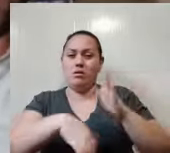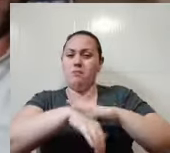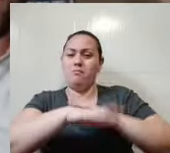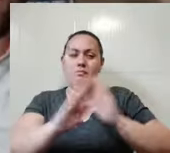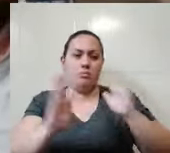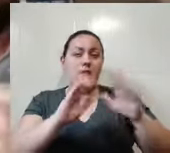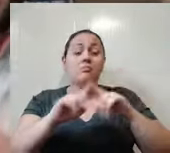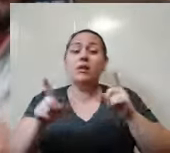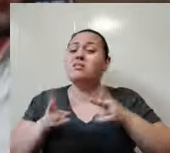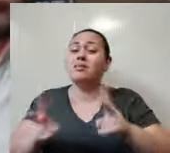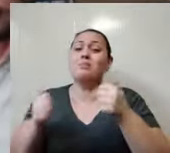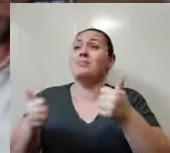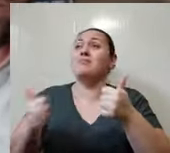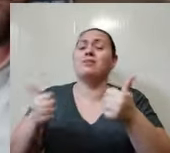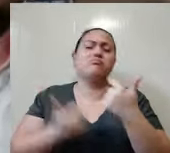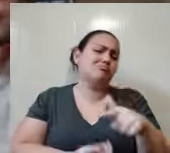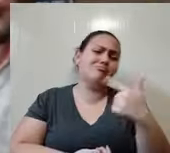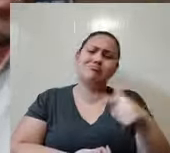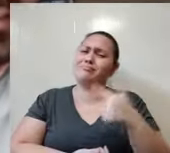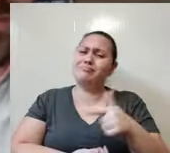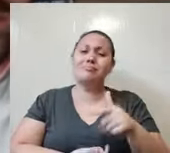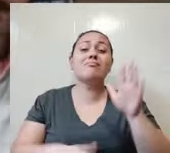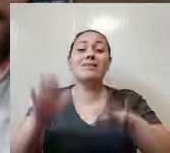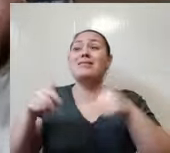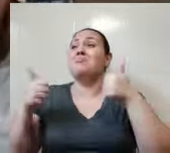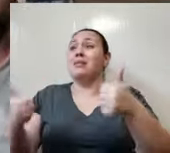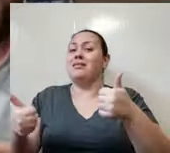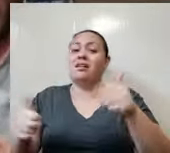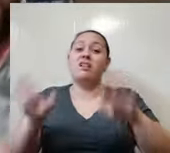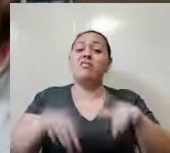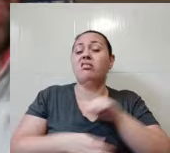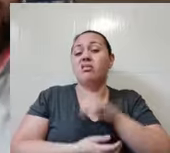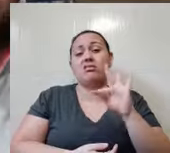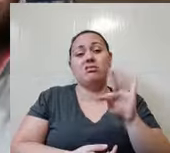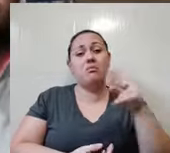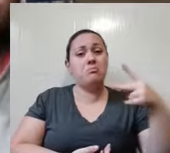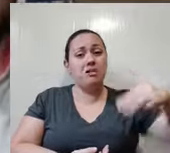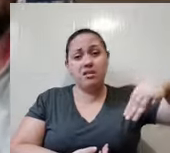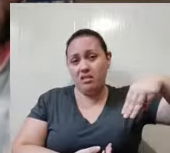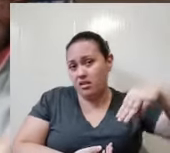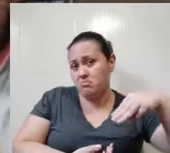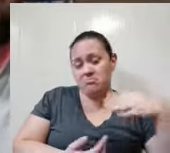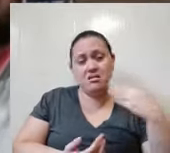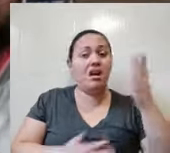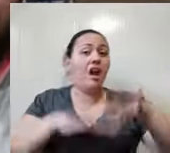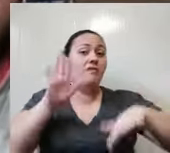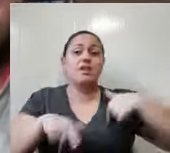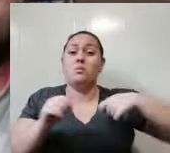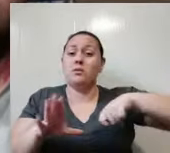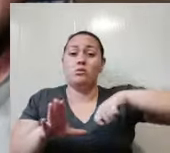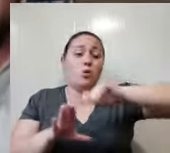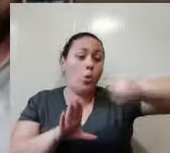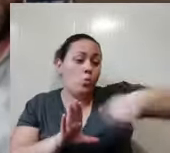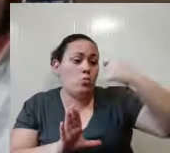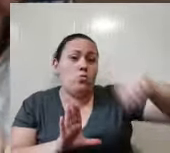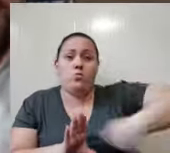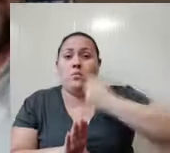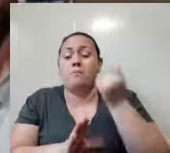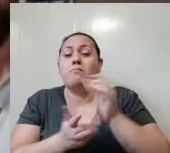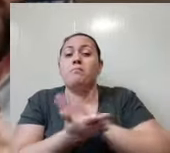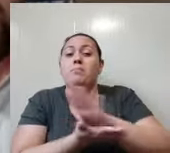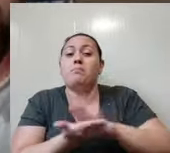todo. Principalmente nesse momento, mas não só nesse momento. Vai ter dia que a gente vai estar triste, vai ter dia que a gente vai estar na TPM, vai ter dia que